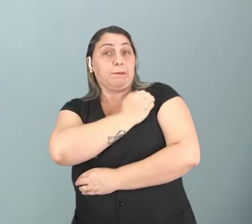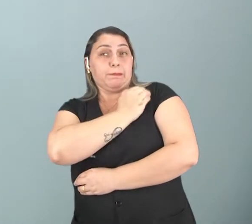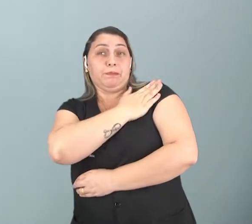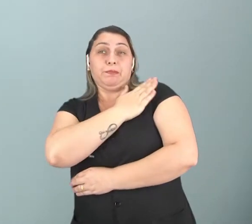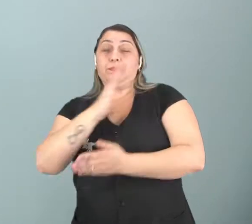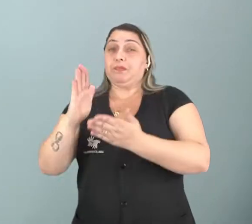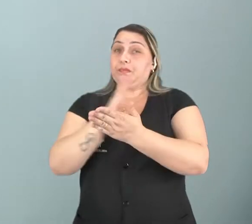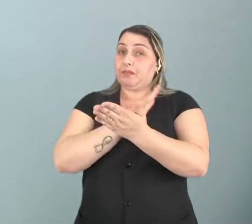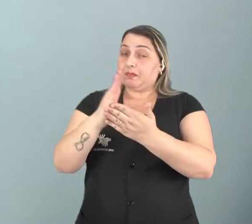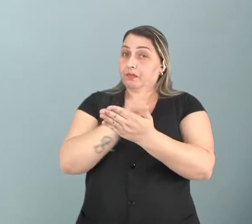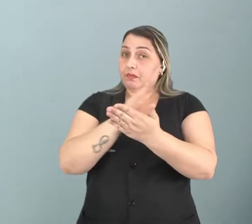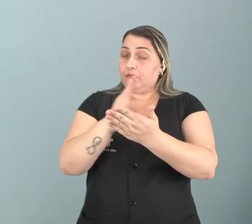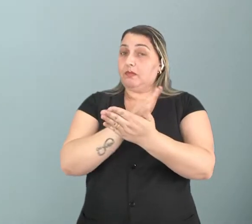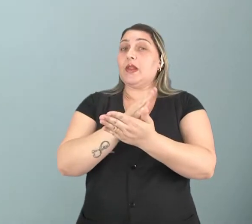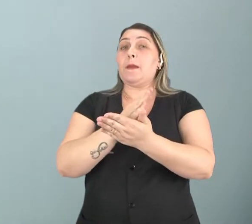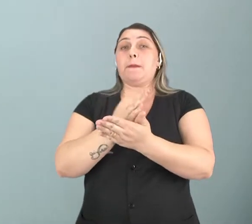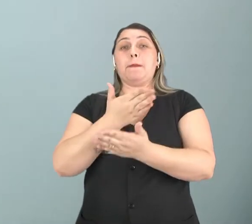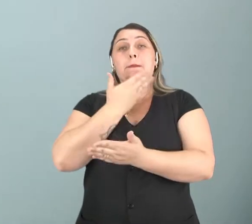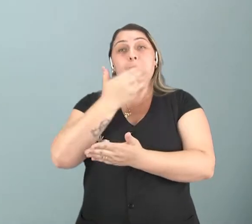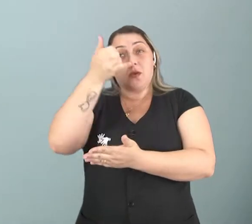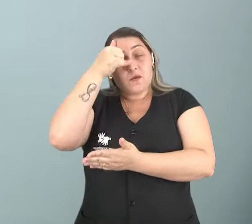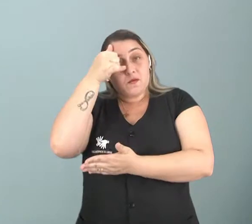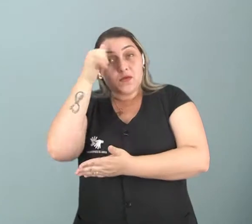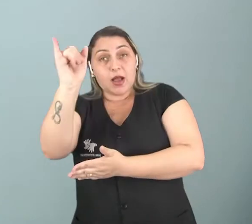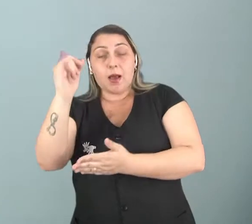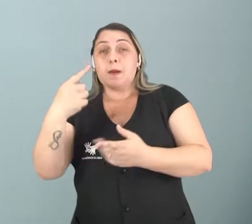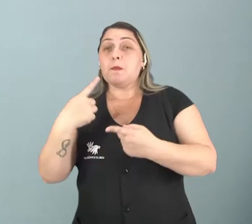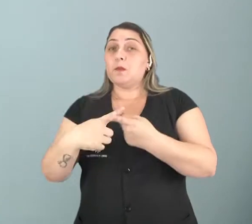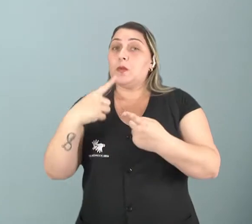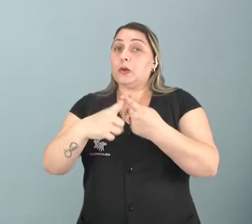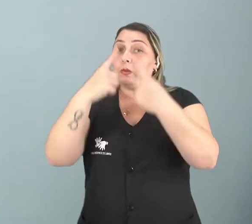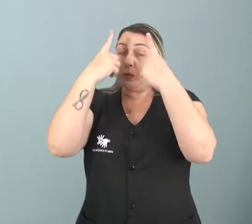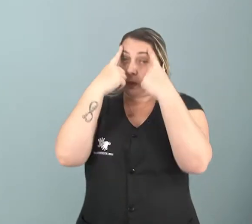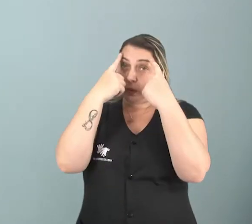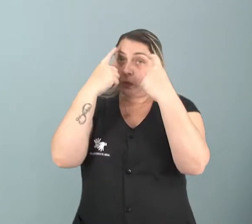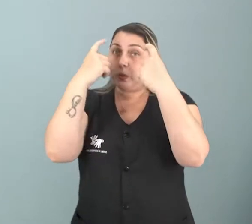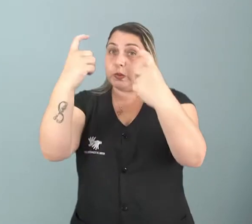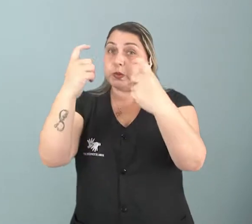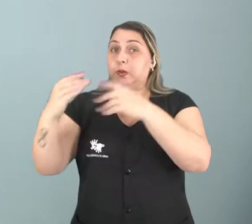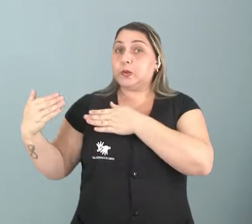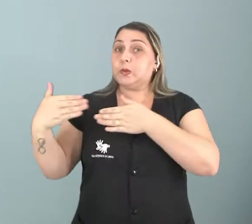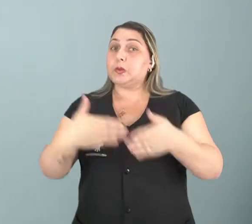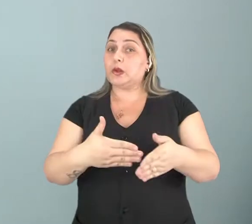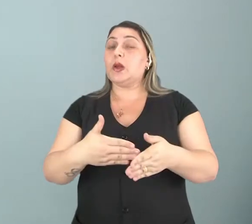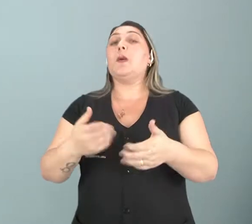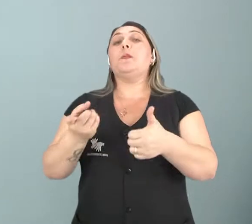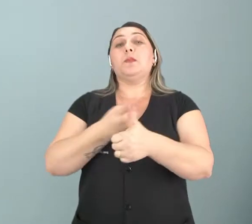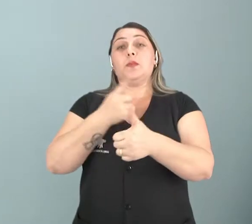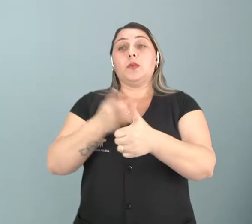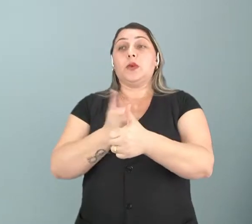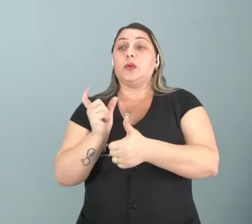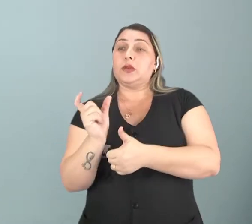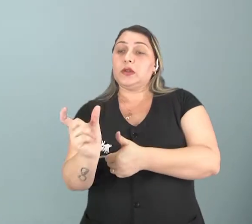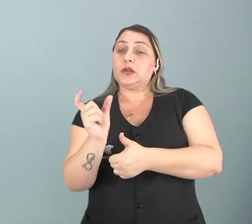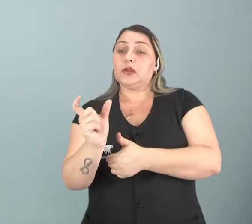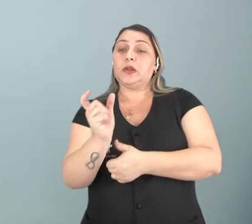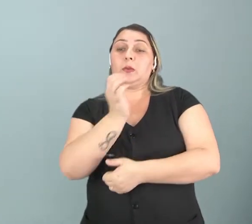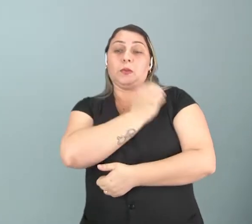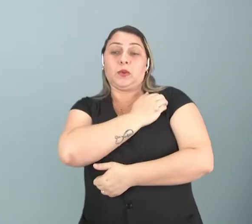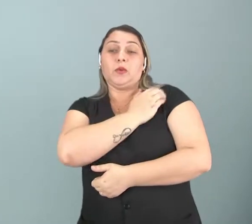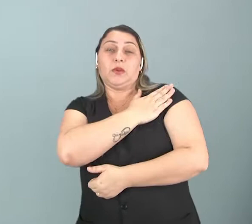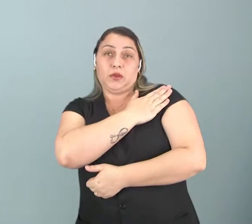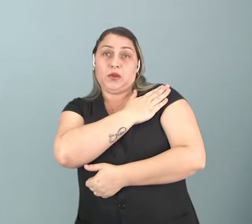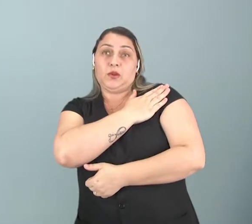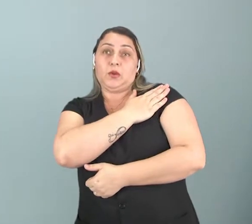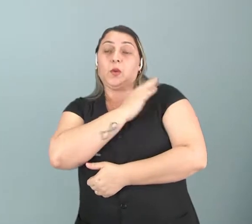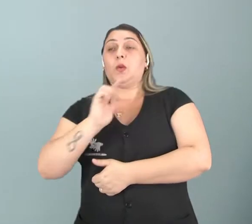algumas situações, é melhor evitá-la, porque ela pode chegar ao extremo da violência, tá? Esse foi o primeiro termo, preconceito.